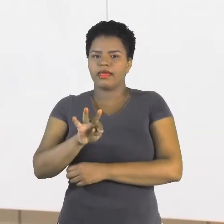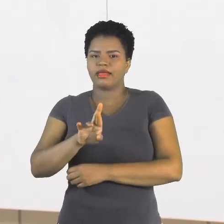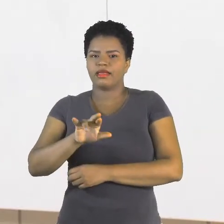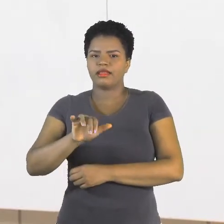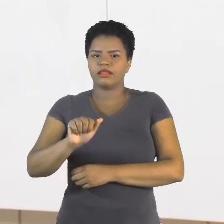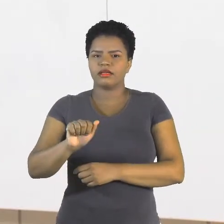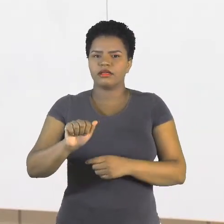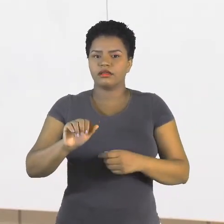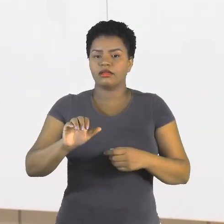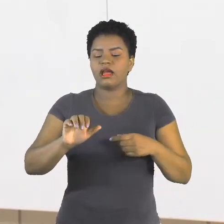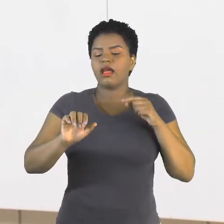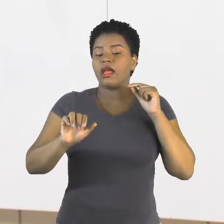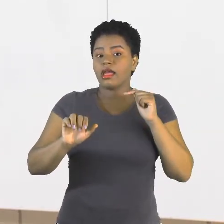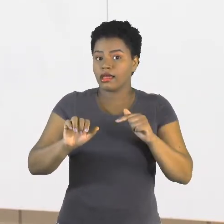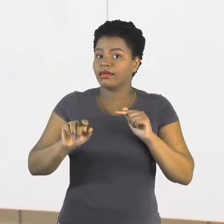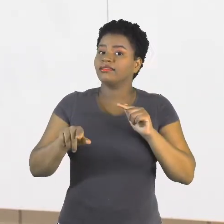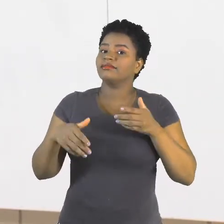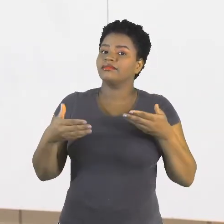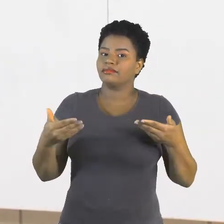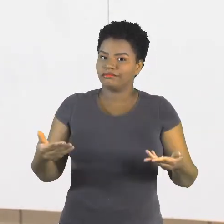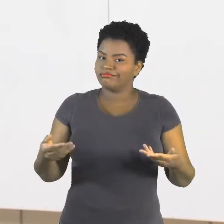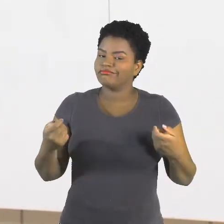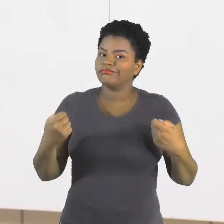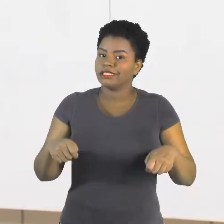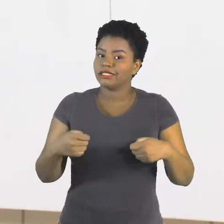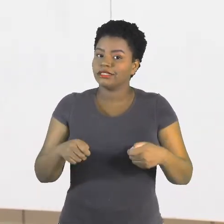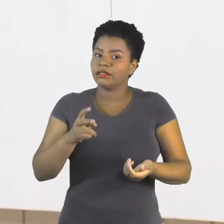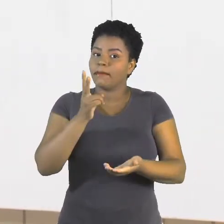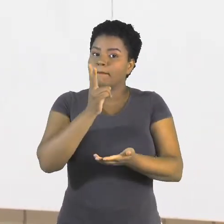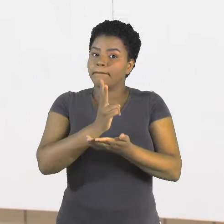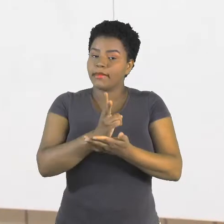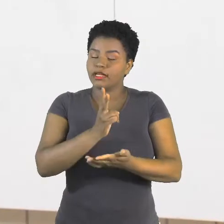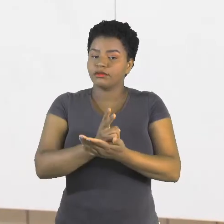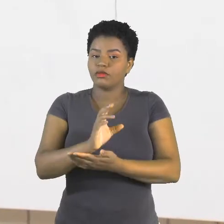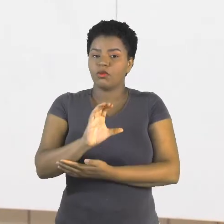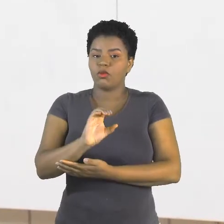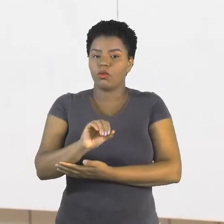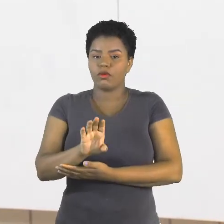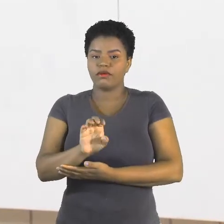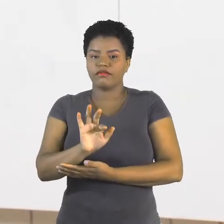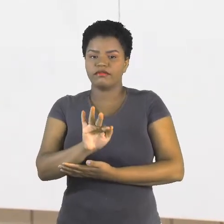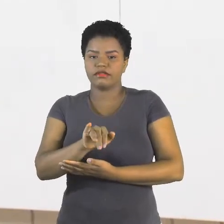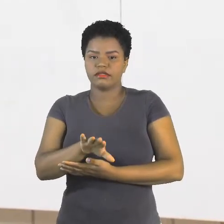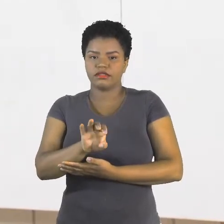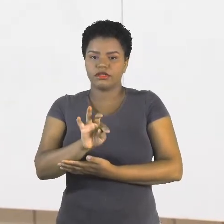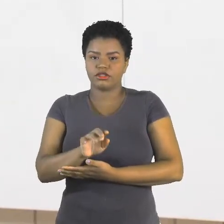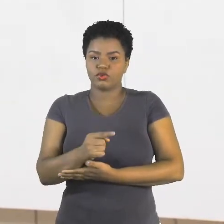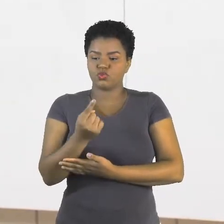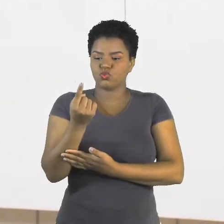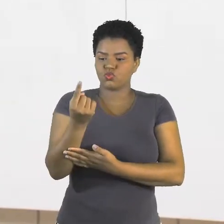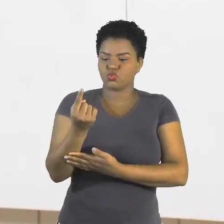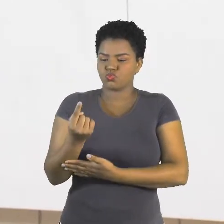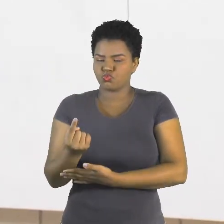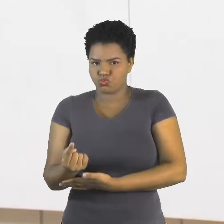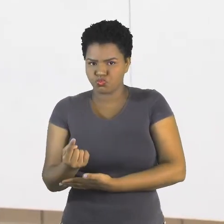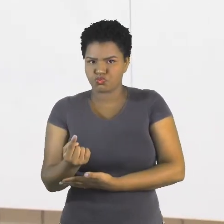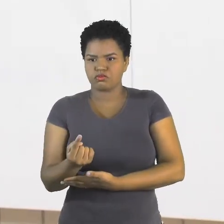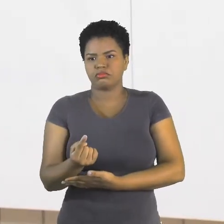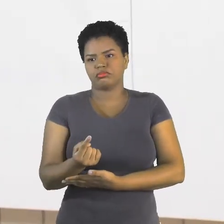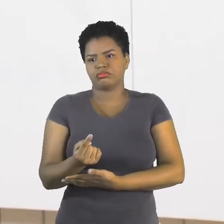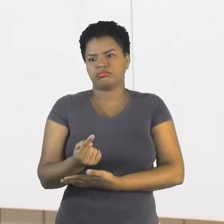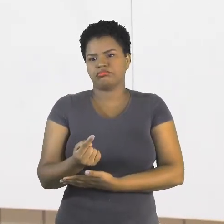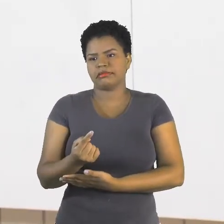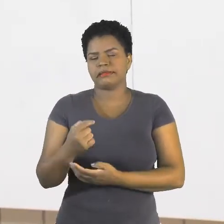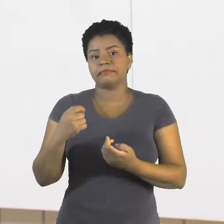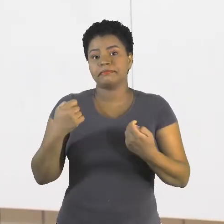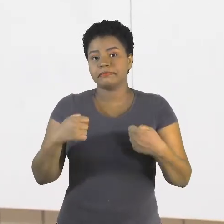isso aqui que eu estou falando. Elas precisam ter o mesmo coeficiente, ou seja, 1 e 1, ou qualquer outro número, mas que seja